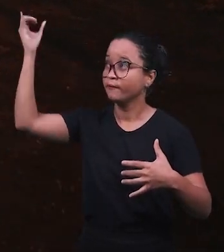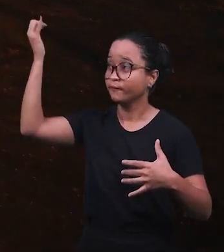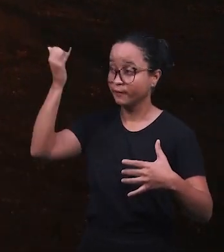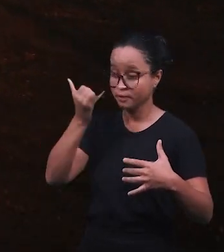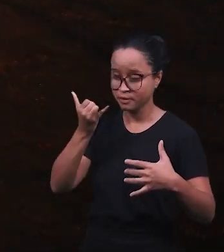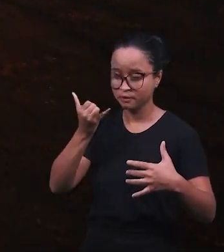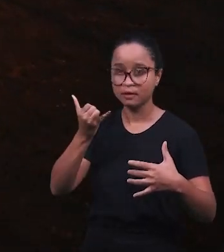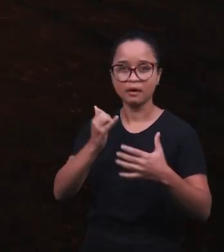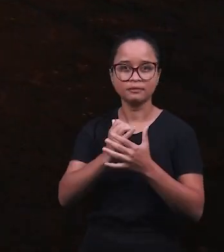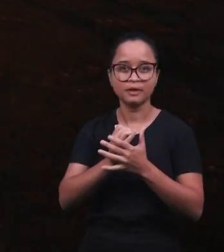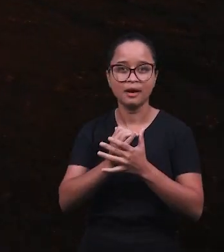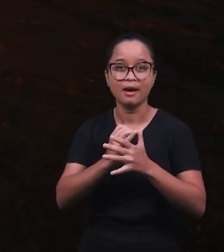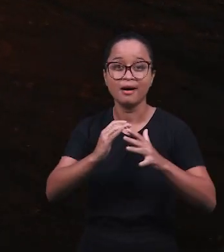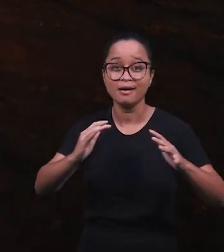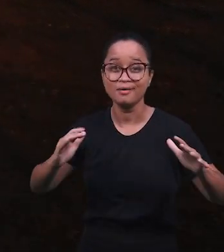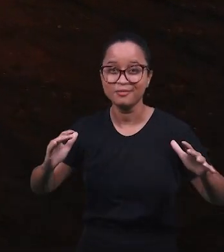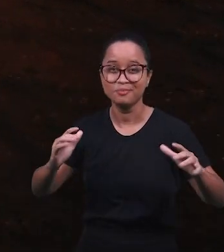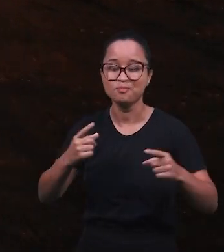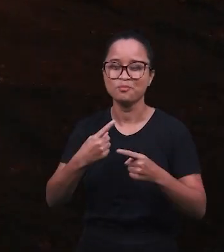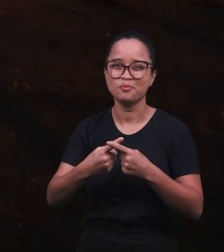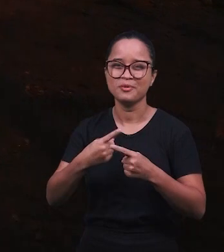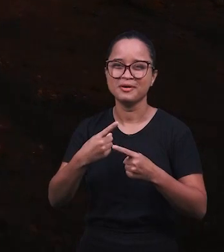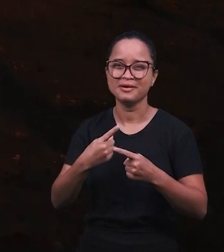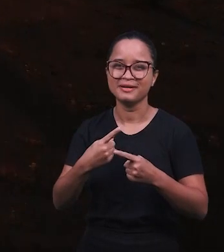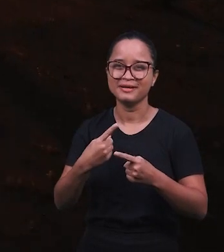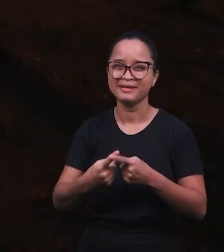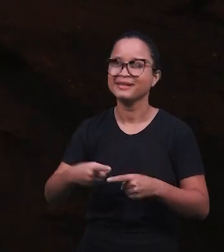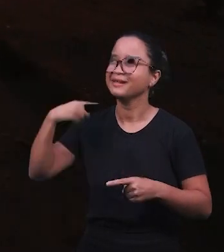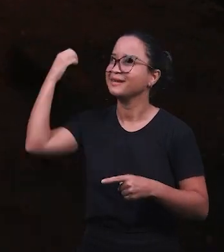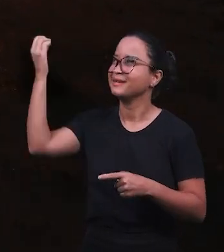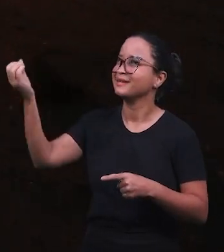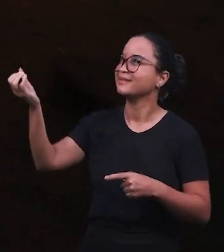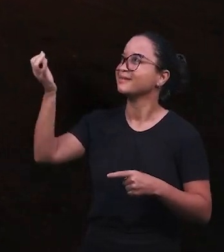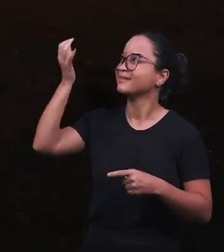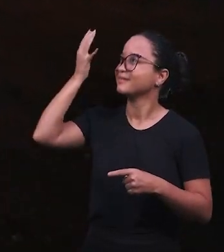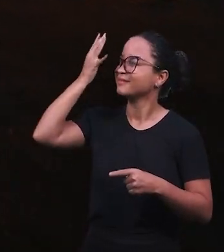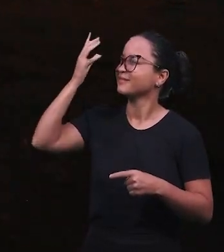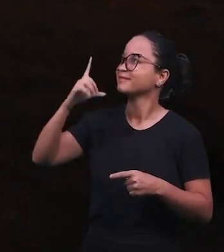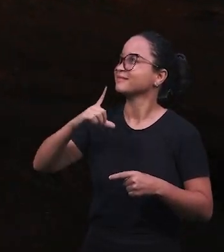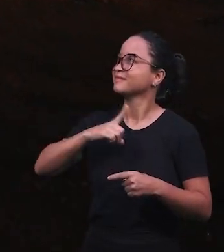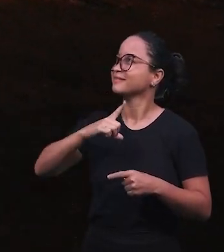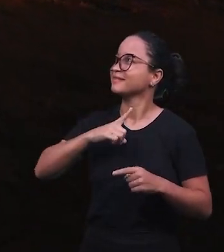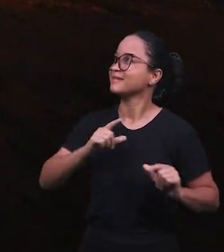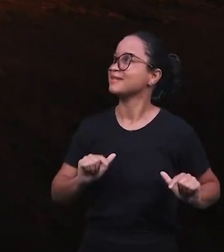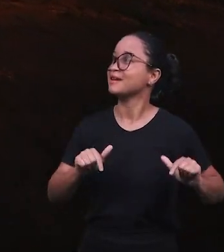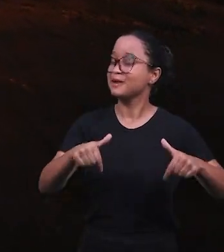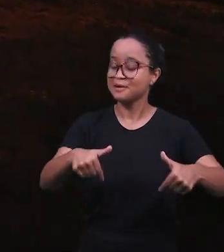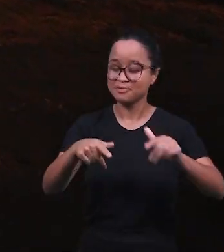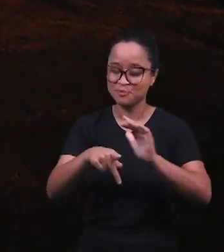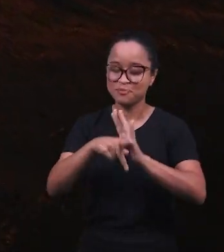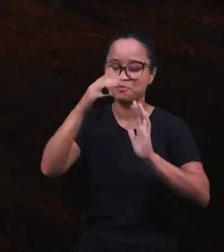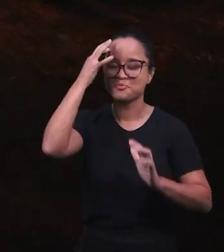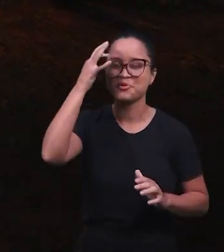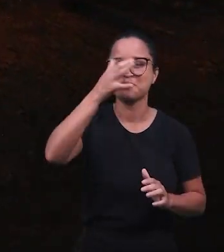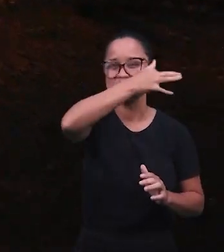escuridão, Ele faz nascer a luz,